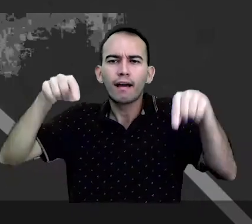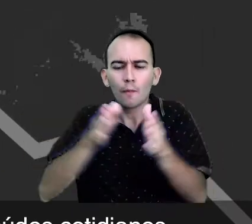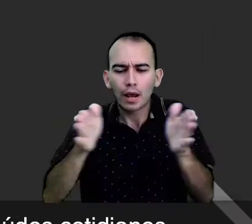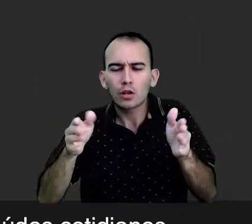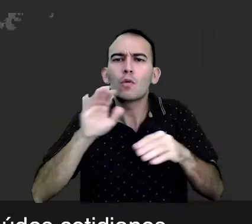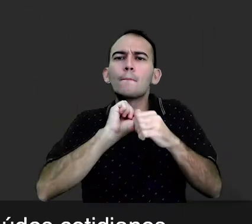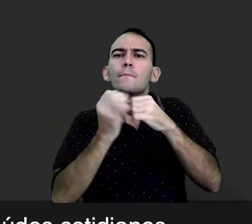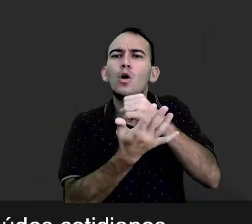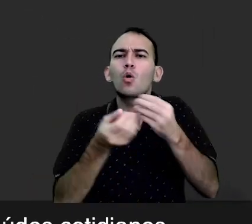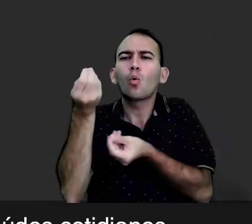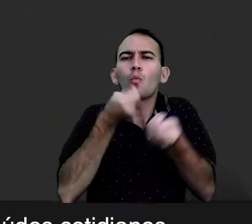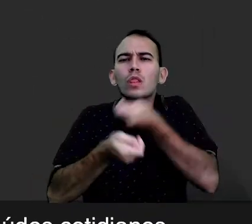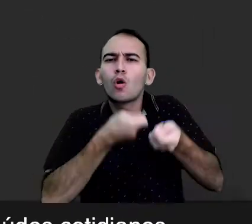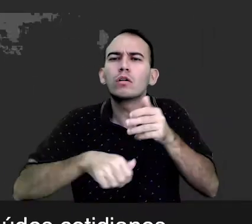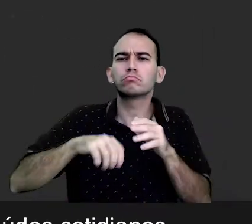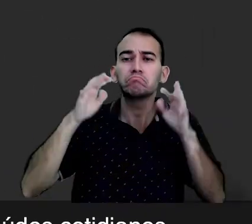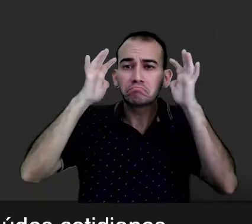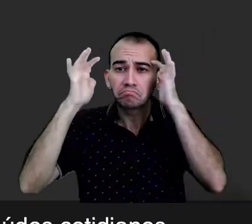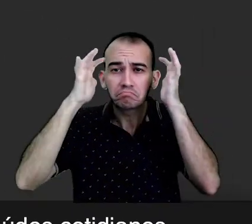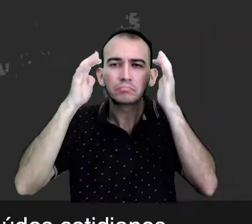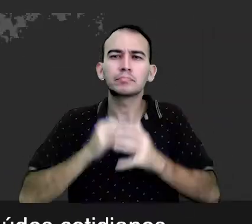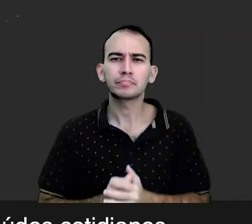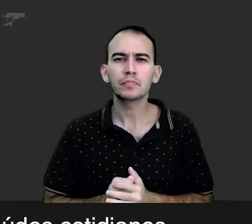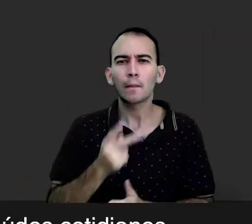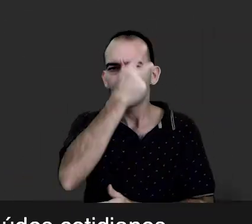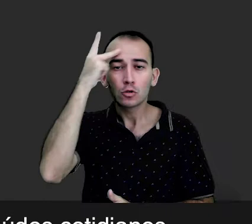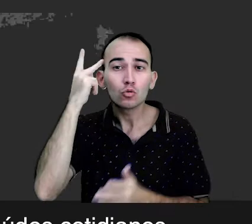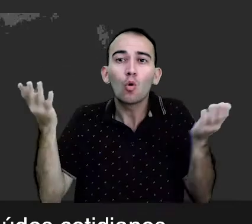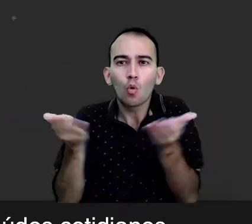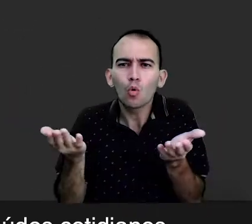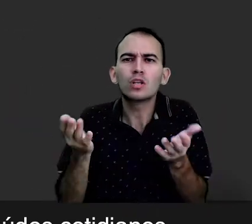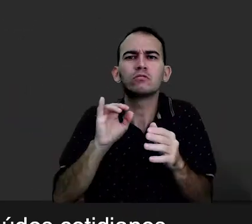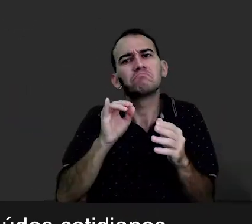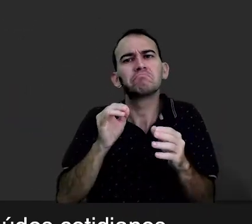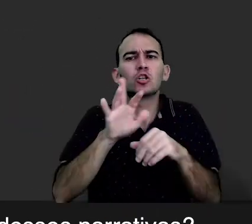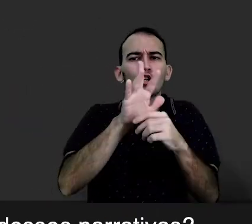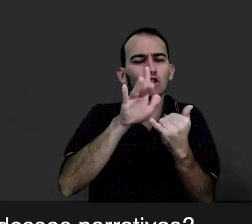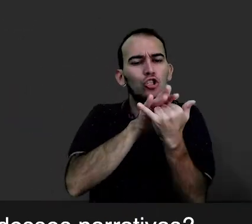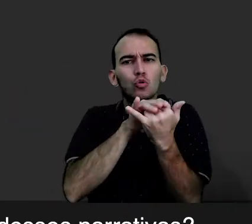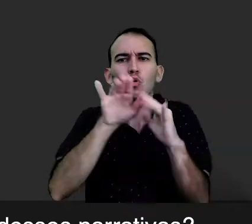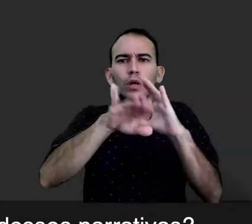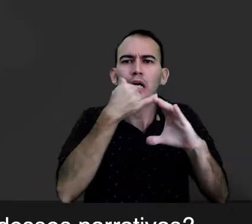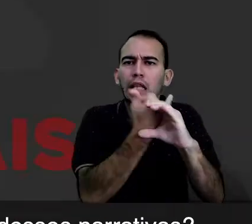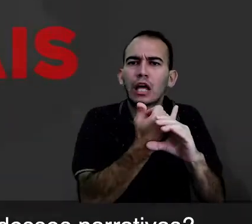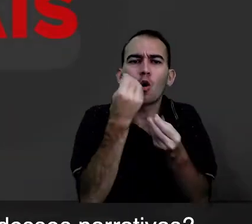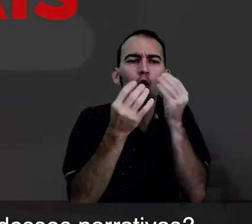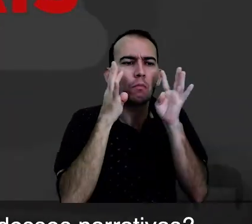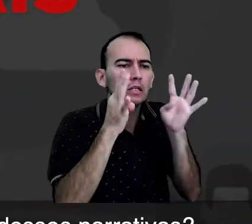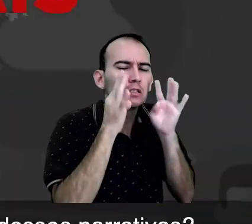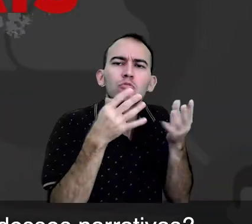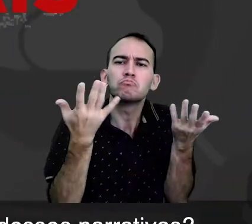negócios? O que atrai a atenção das pessoas para canais no YouTube com conteúdos cotidianos? E quais são os